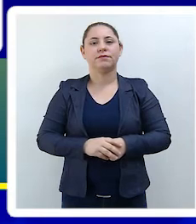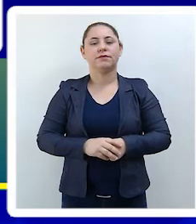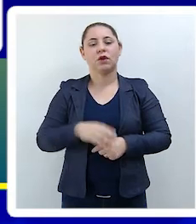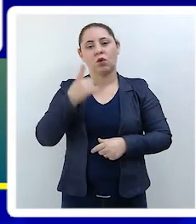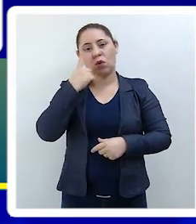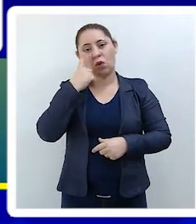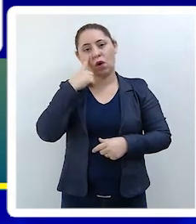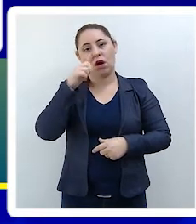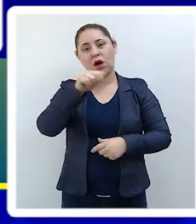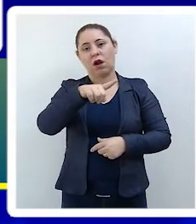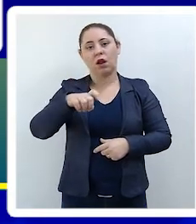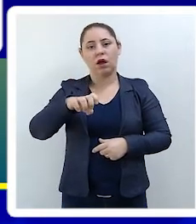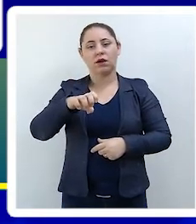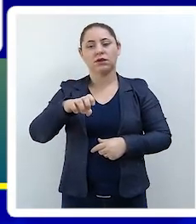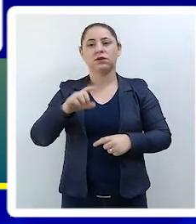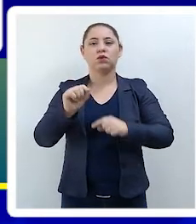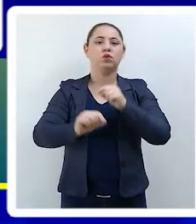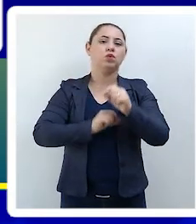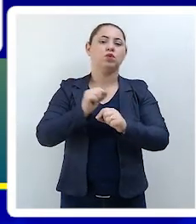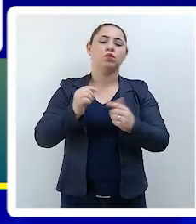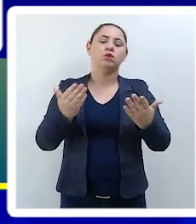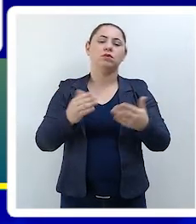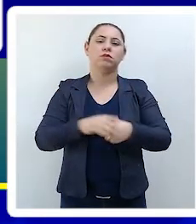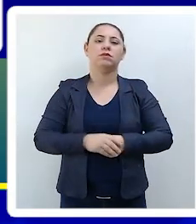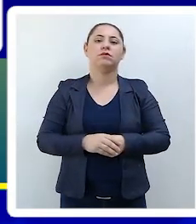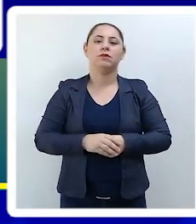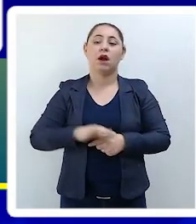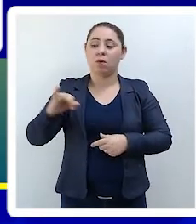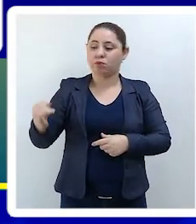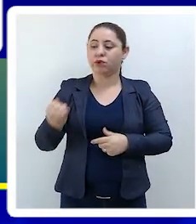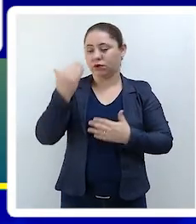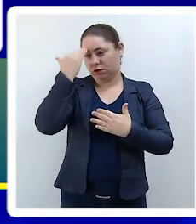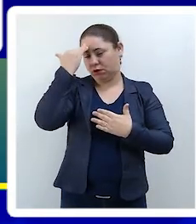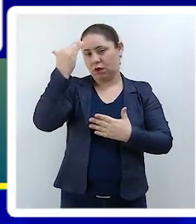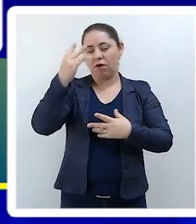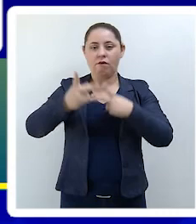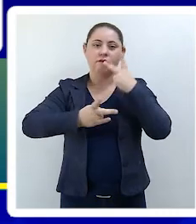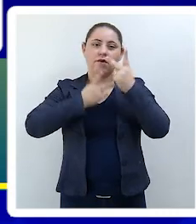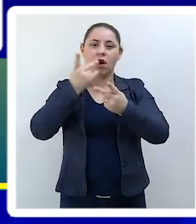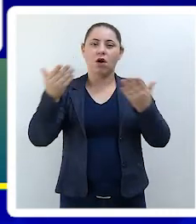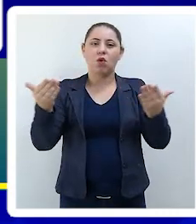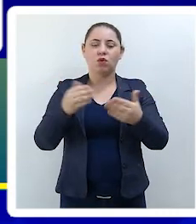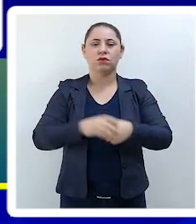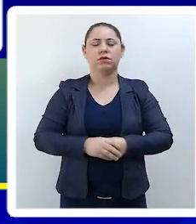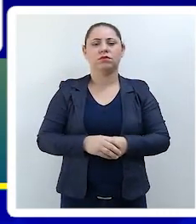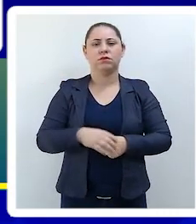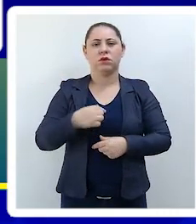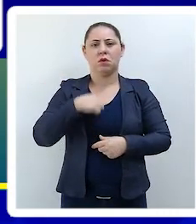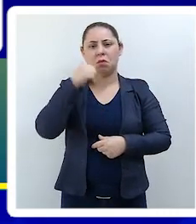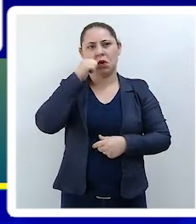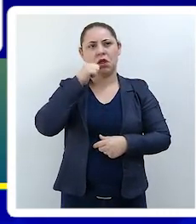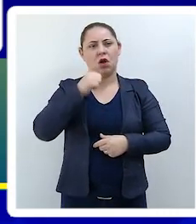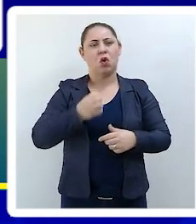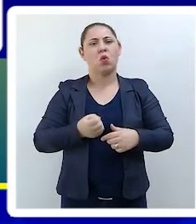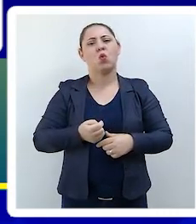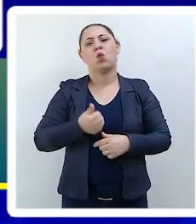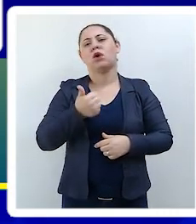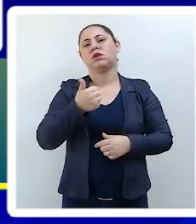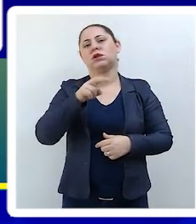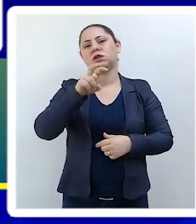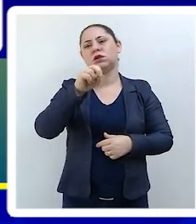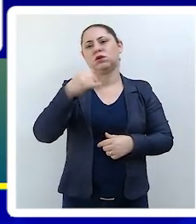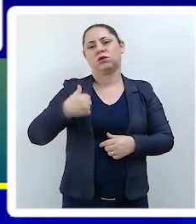Olha, Alex, agradeço imensamente a oportunidade de poder falar. Eu sou uma mulher de quase 50